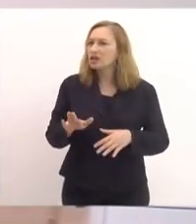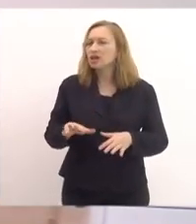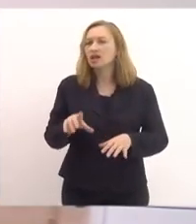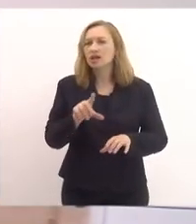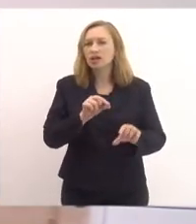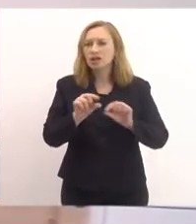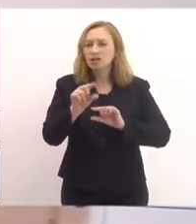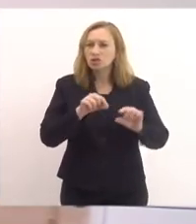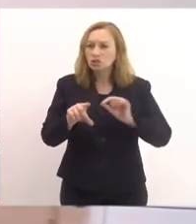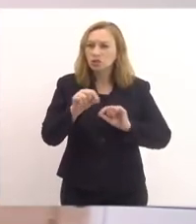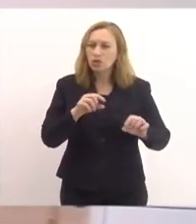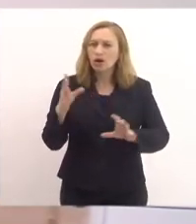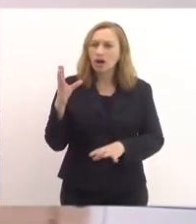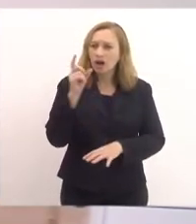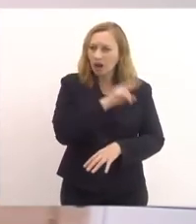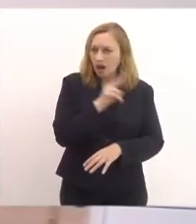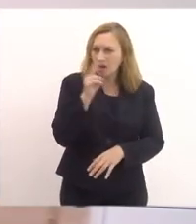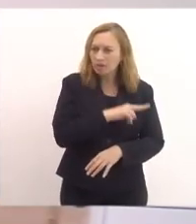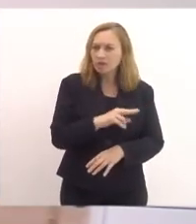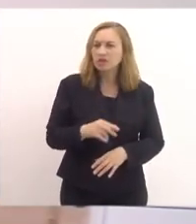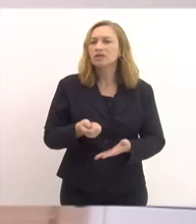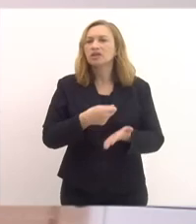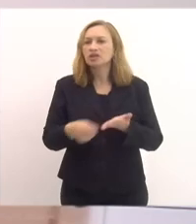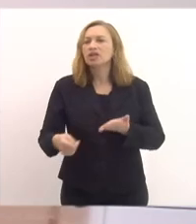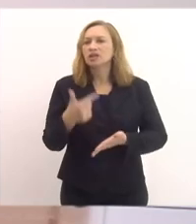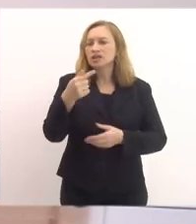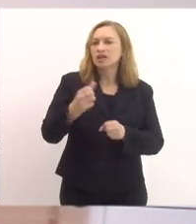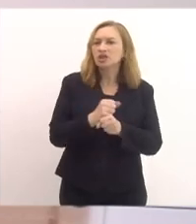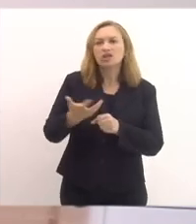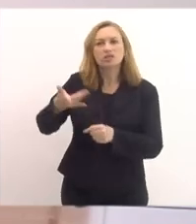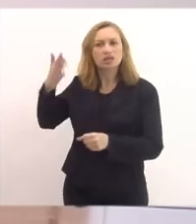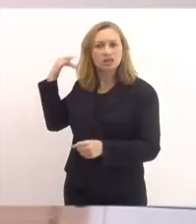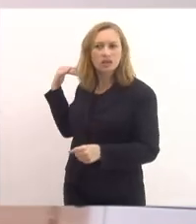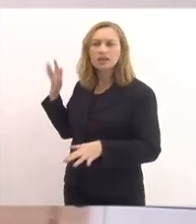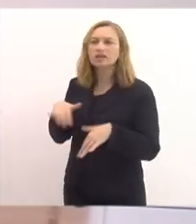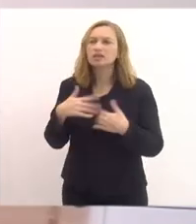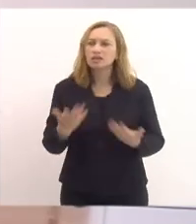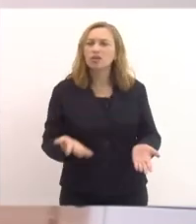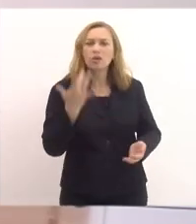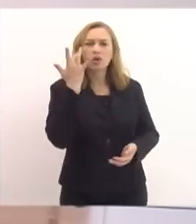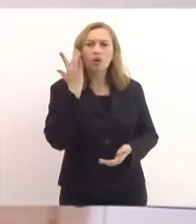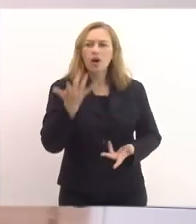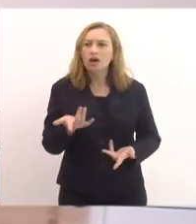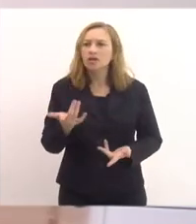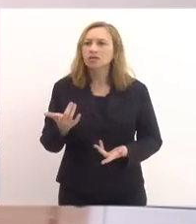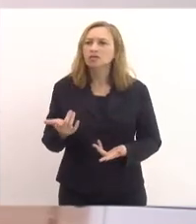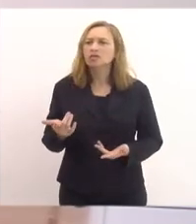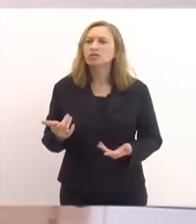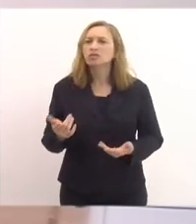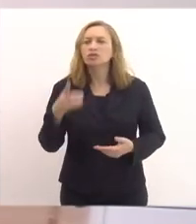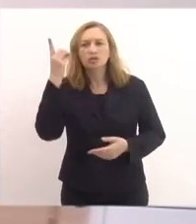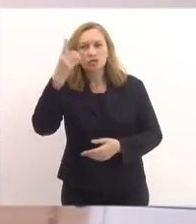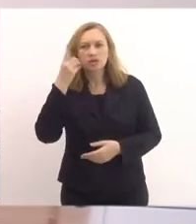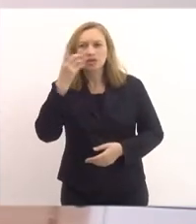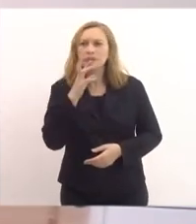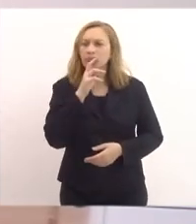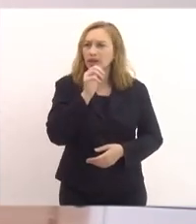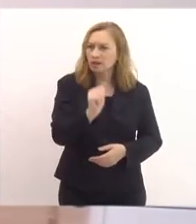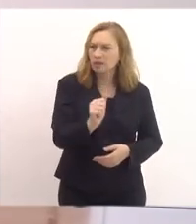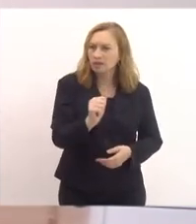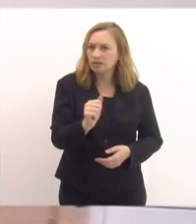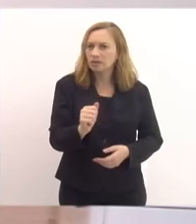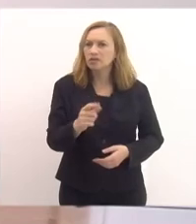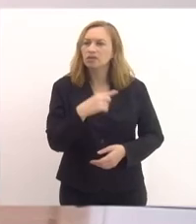contas, se fez uma inscrição há 7 anos atrás. Então, eu acho, assim, na linha do que o deputado Rodrigo Amorim,